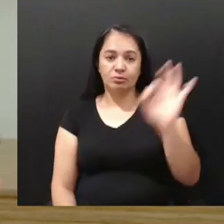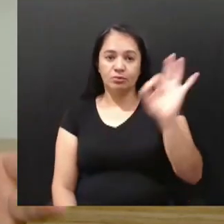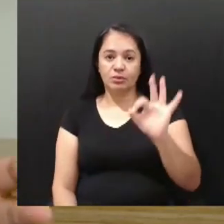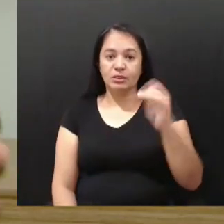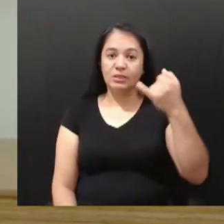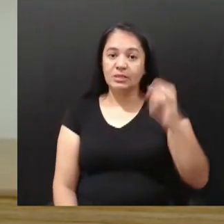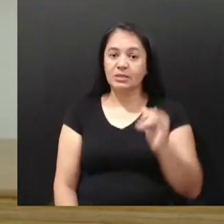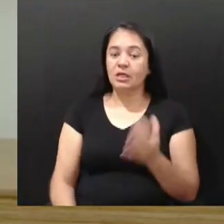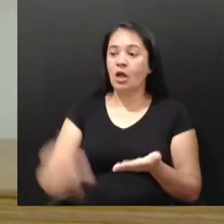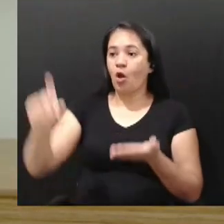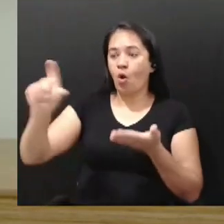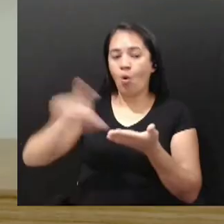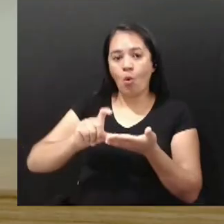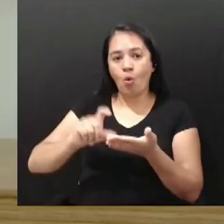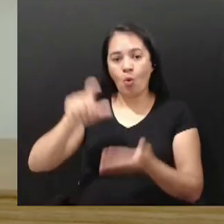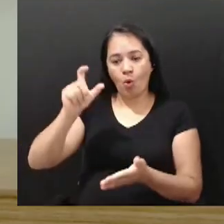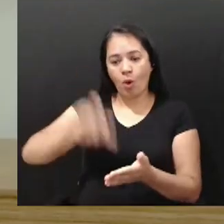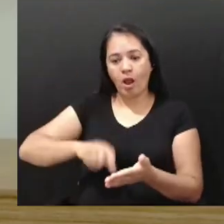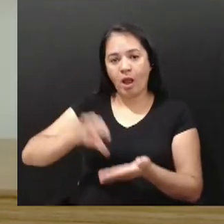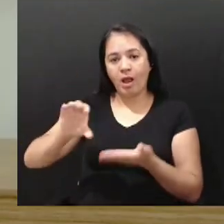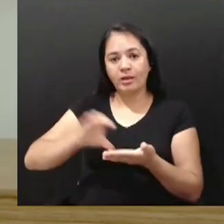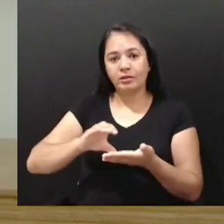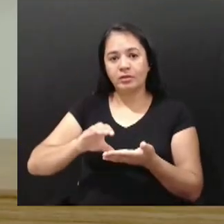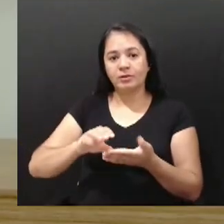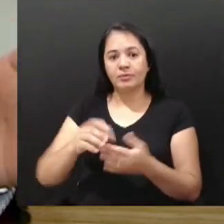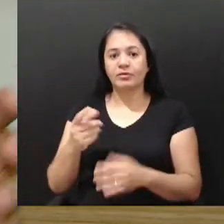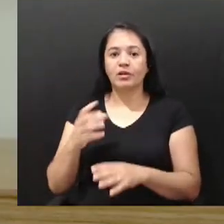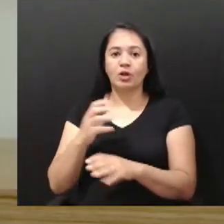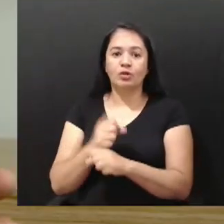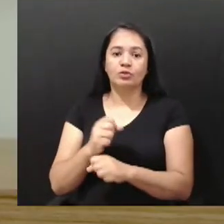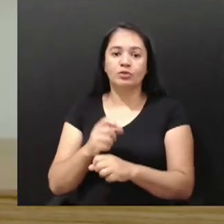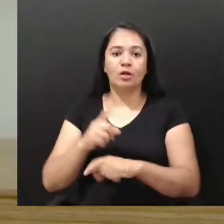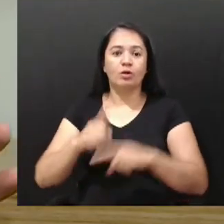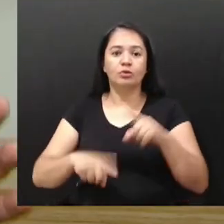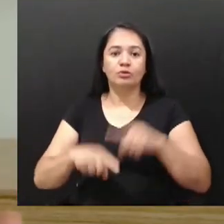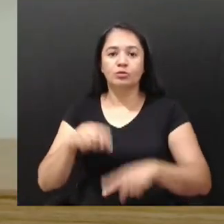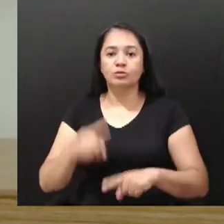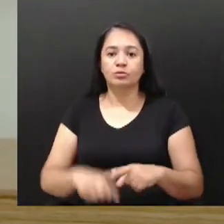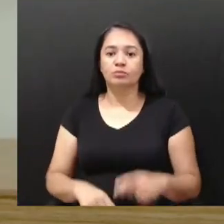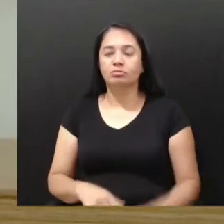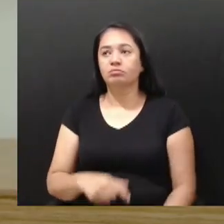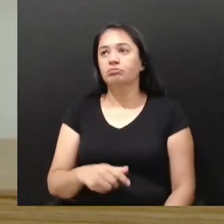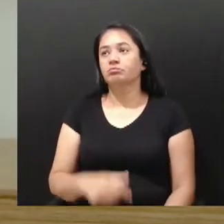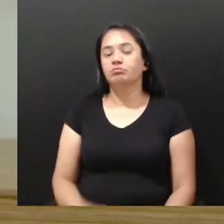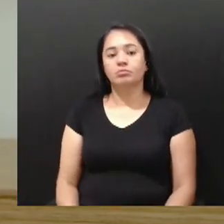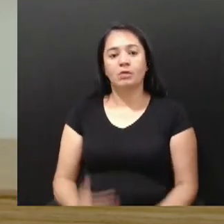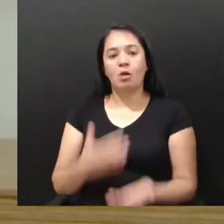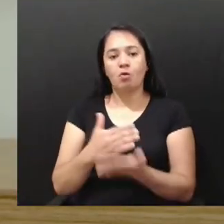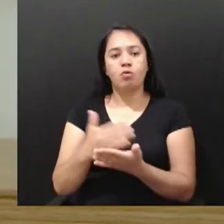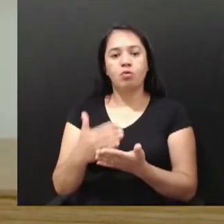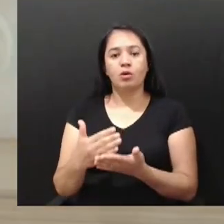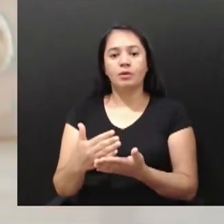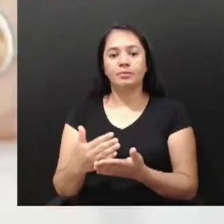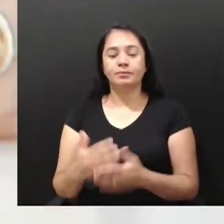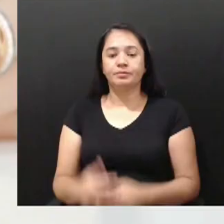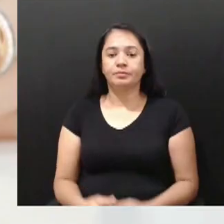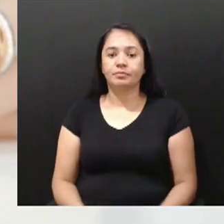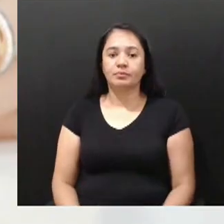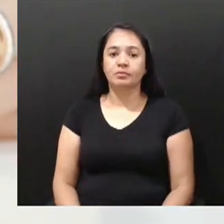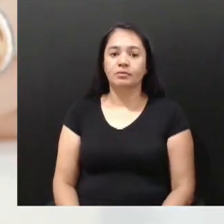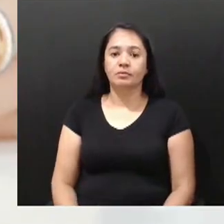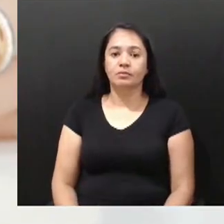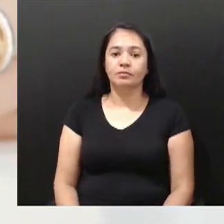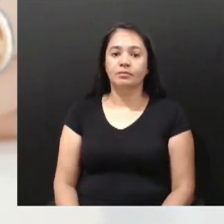é na modalidade sem juros, você paga o valor integral desse produto em 10, 12 parcelas sem juros. A ideia é que o Pix